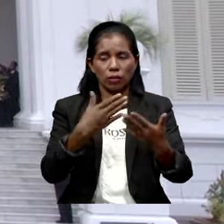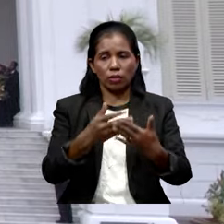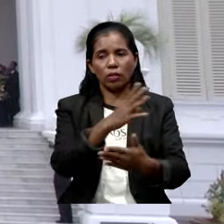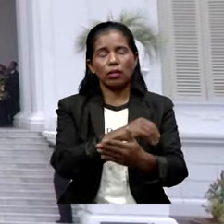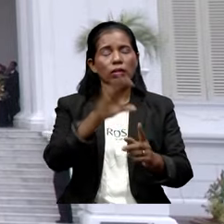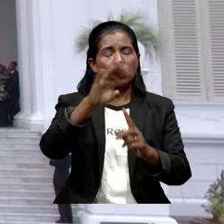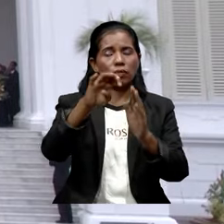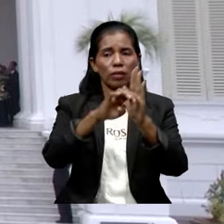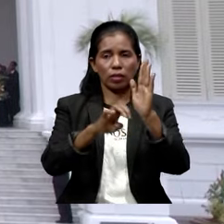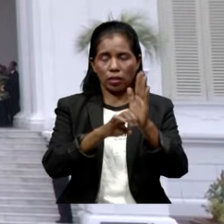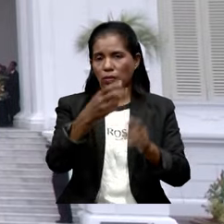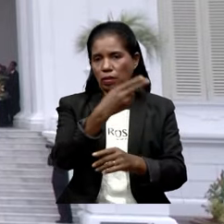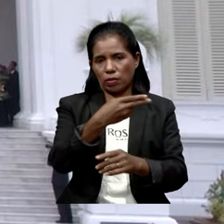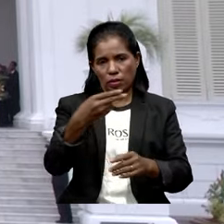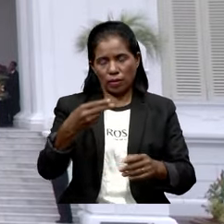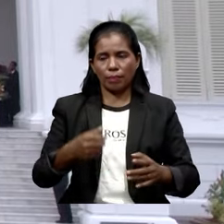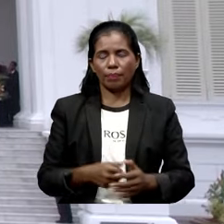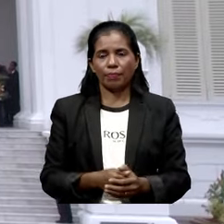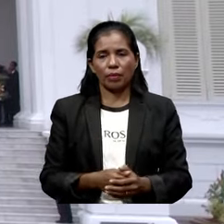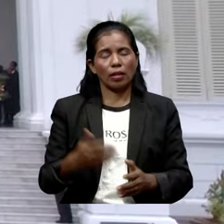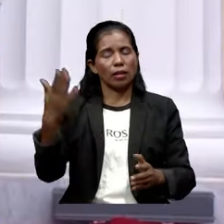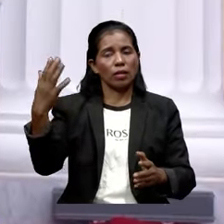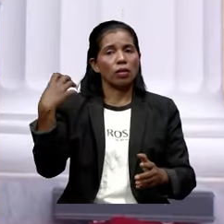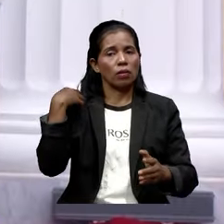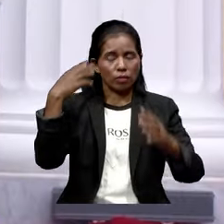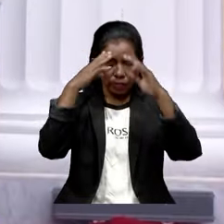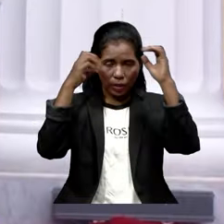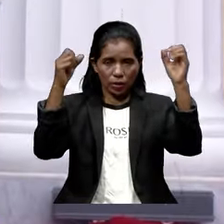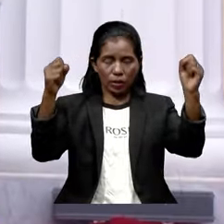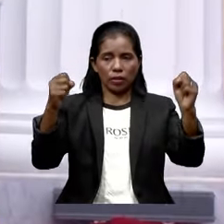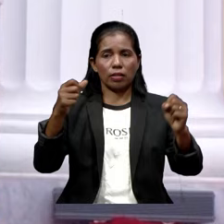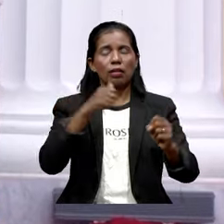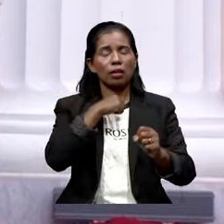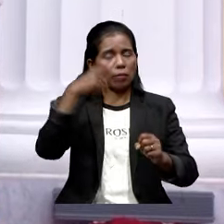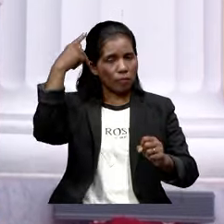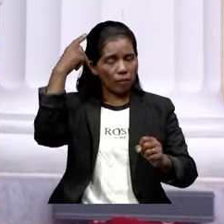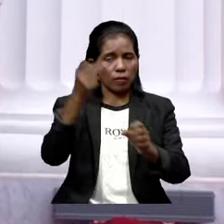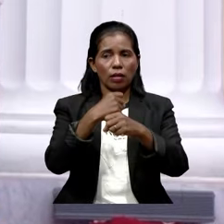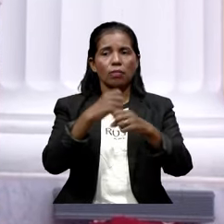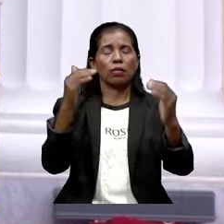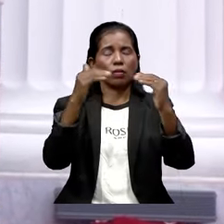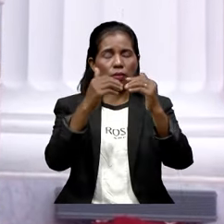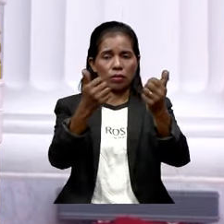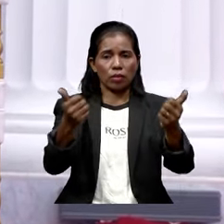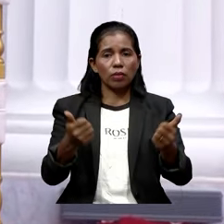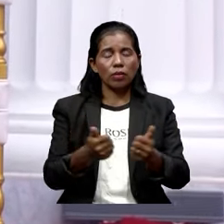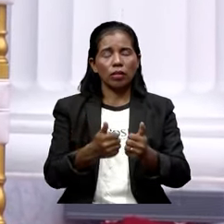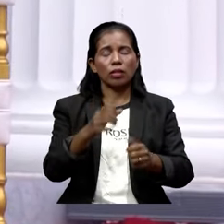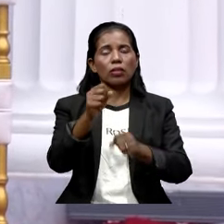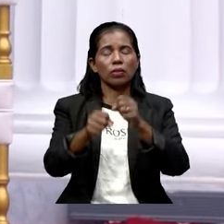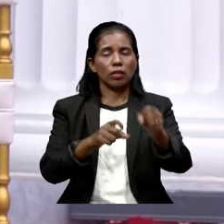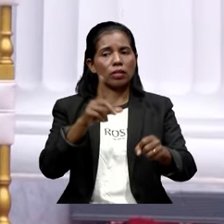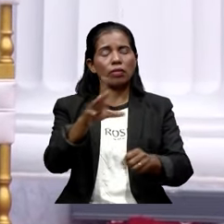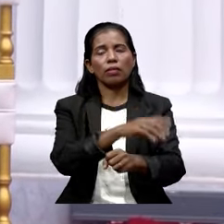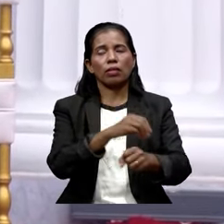chefe de Estado da Indonésia. E a Palácio Presidencial Istana Merdeka, Papa Francisco halamos encontro com a autoridade, sociedade civil,